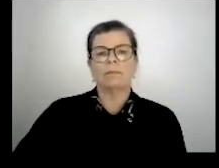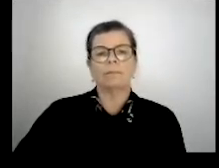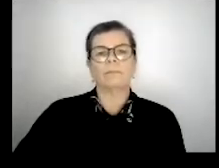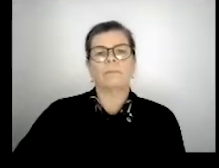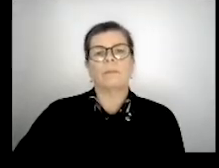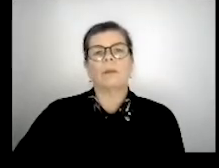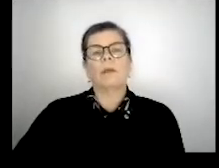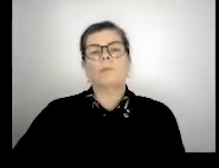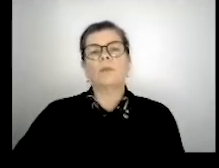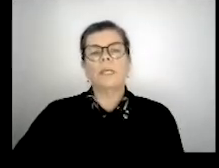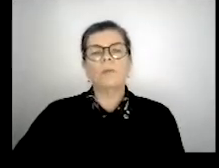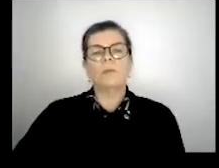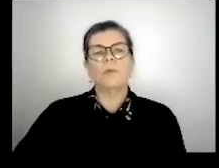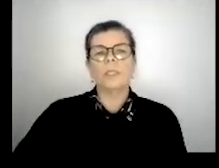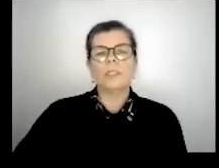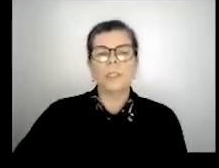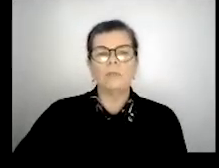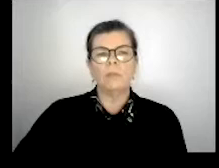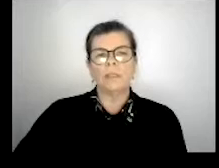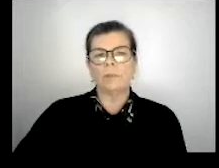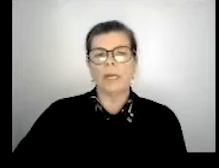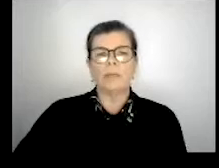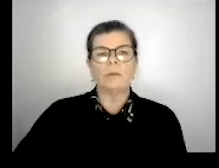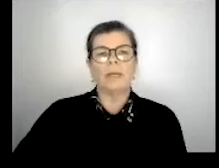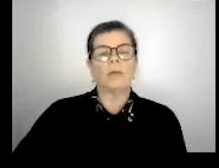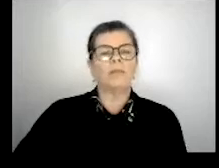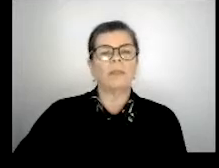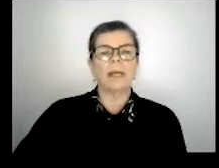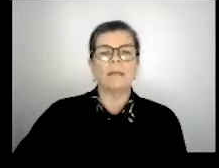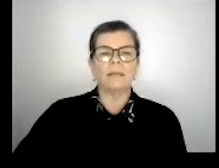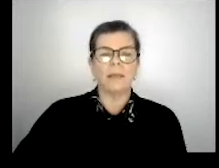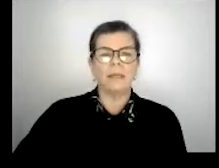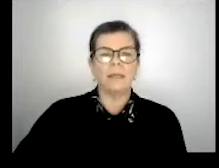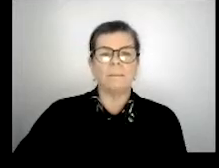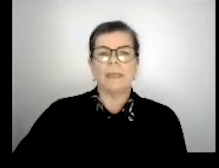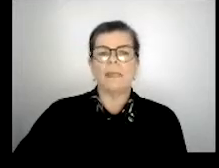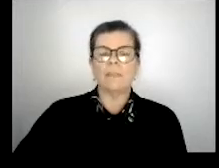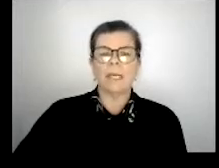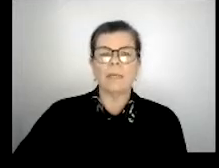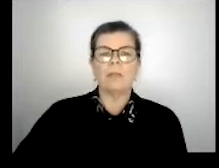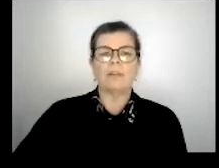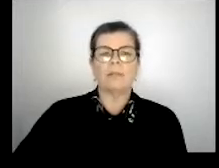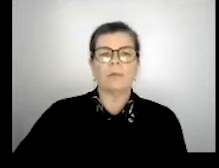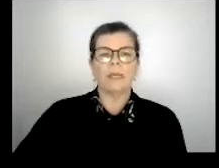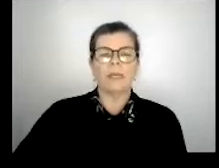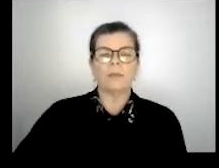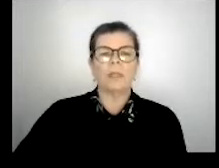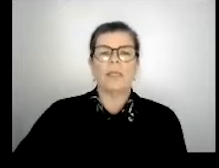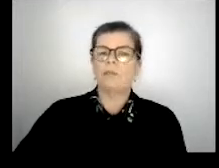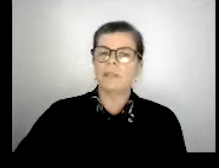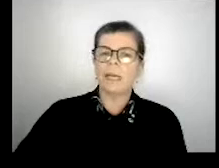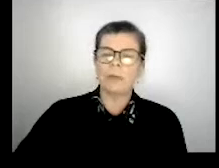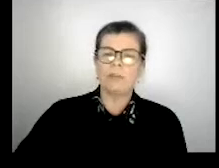testá-lo. Portanto, o objetivo da simulado é qualificar a assistência, revisar e qualificar